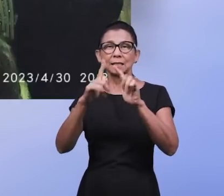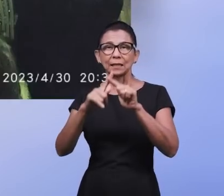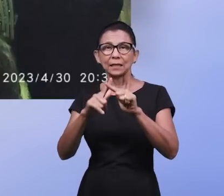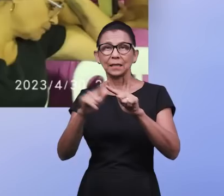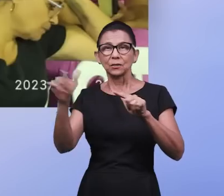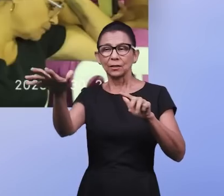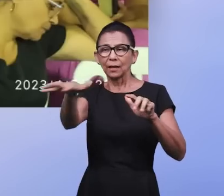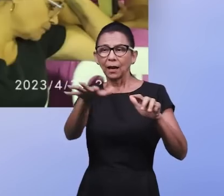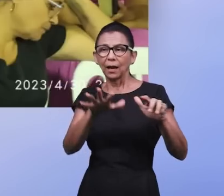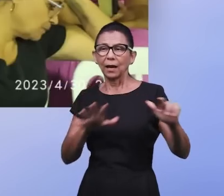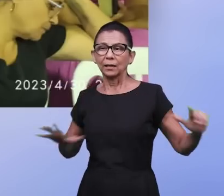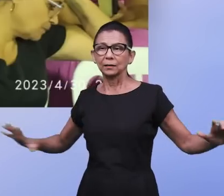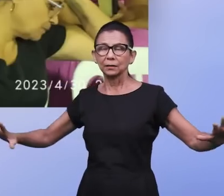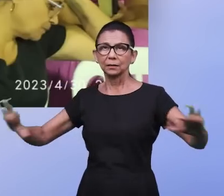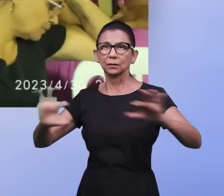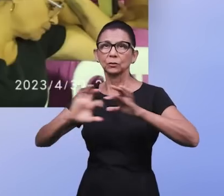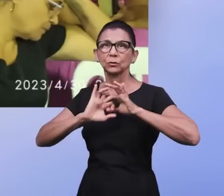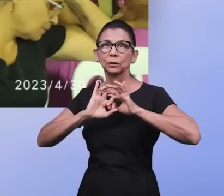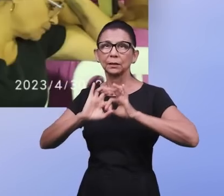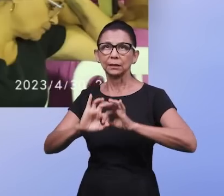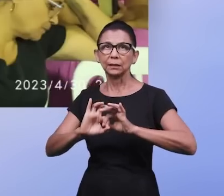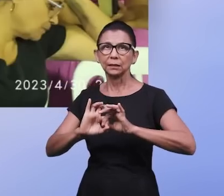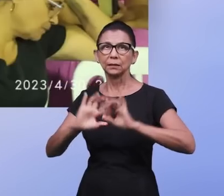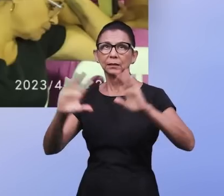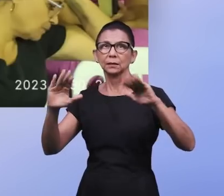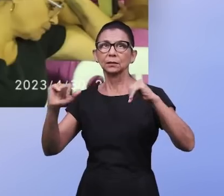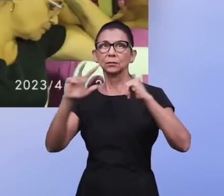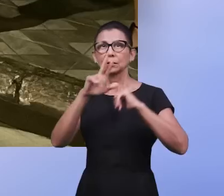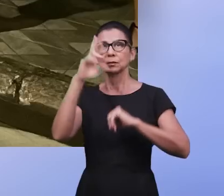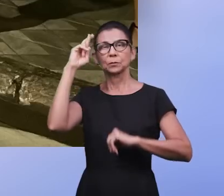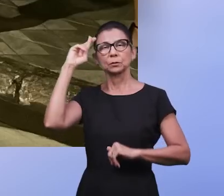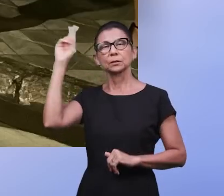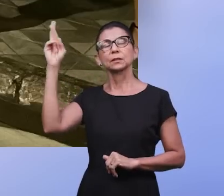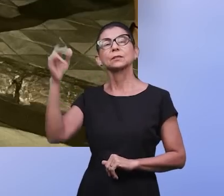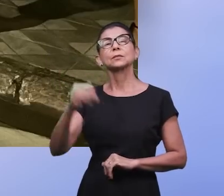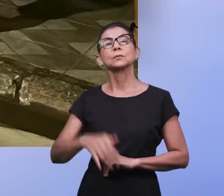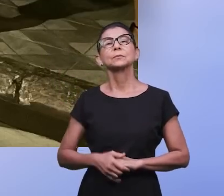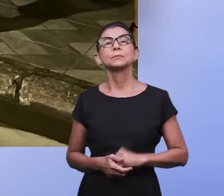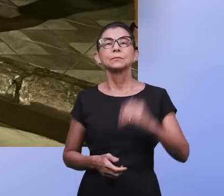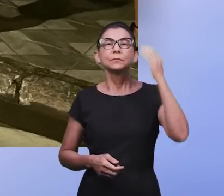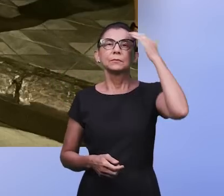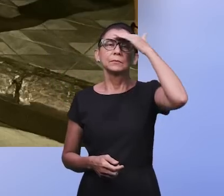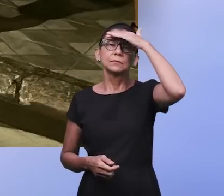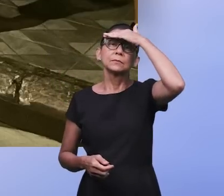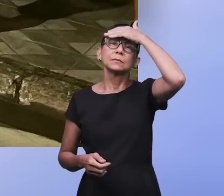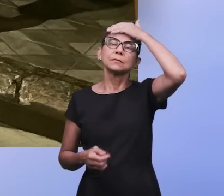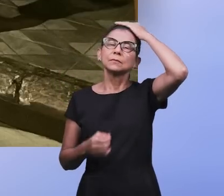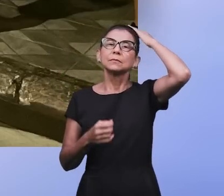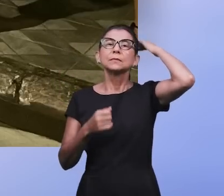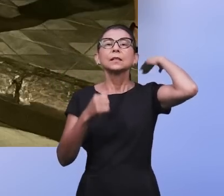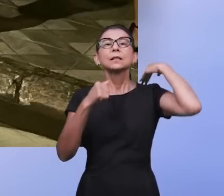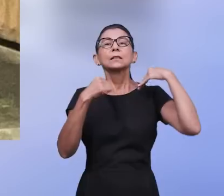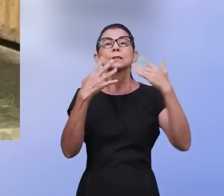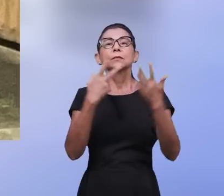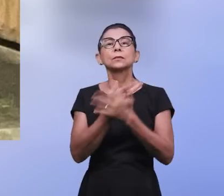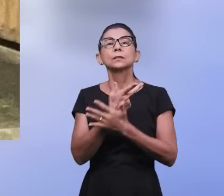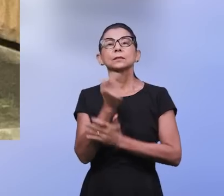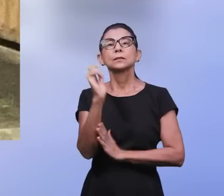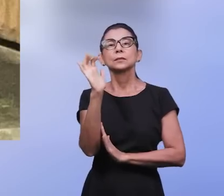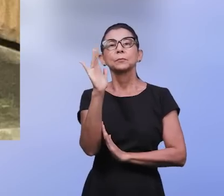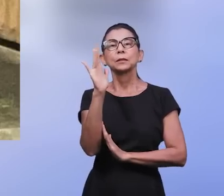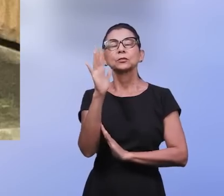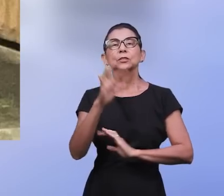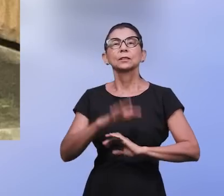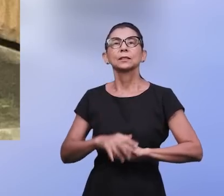este privilégio de louvar e glorificar o nome do nosso Deus. Agora outra evangelização em Ipatinga, na